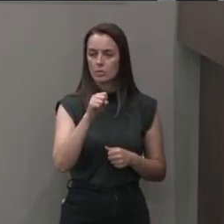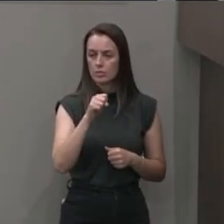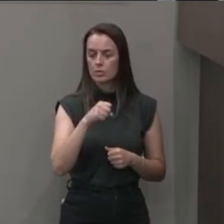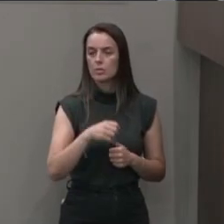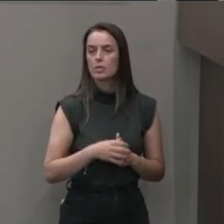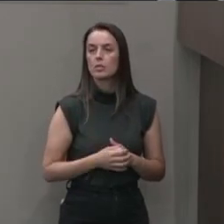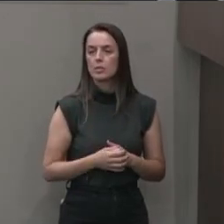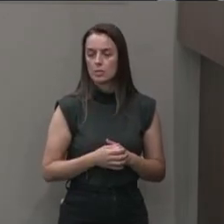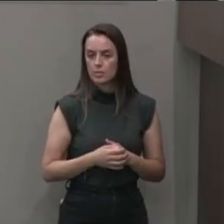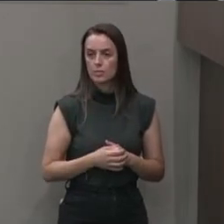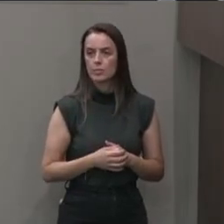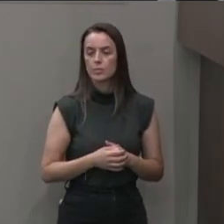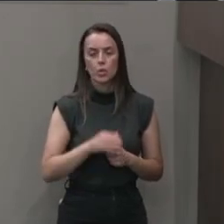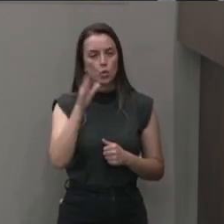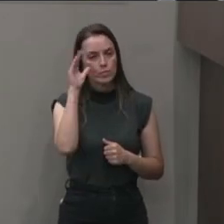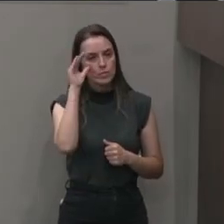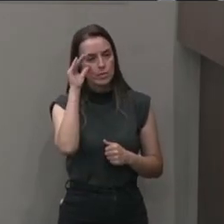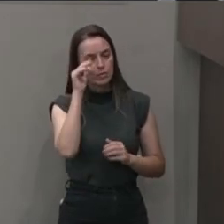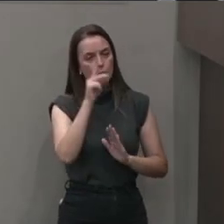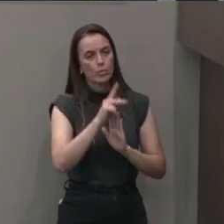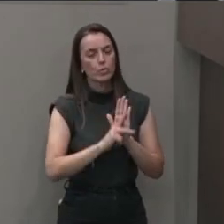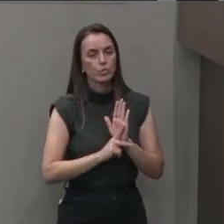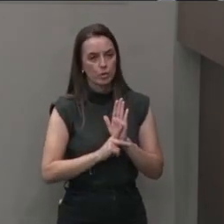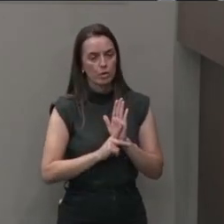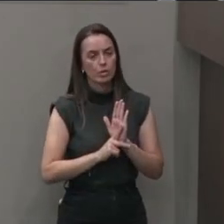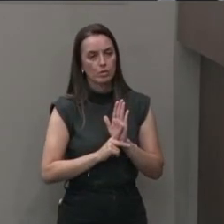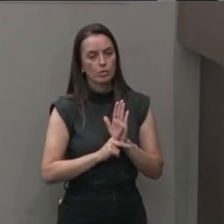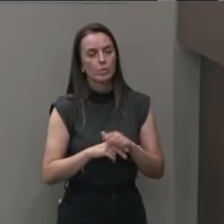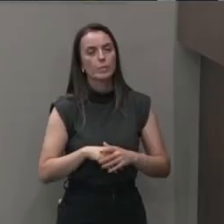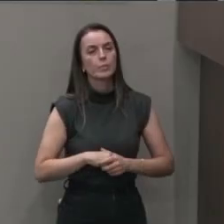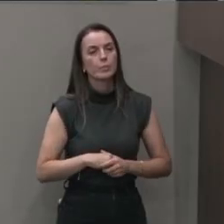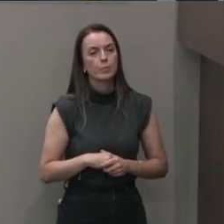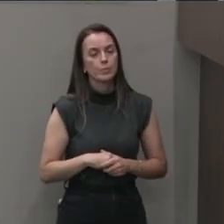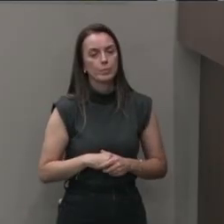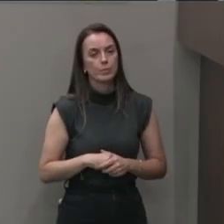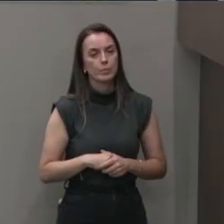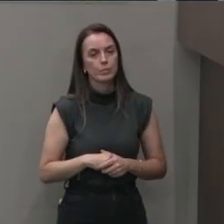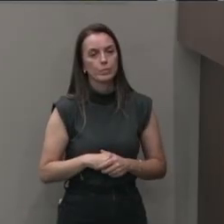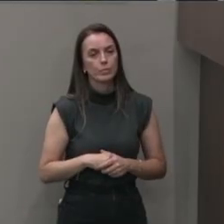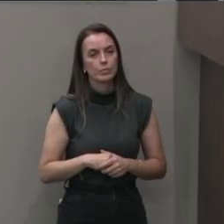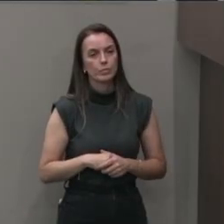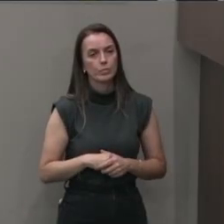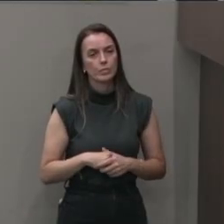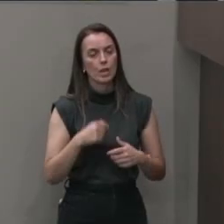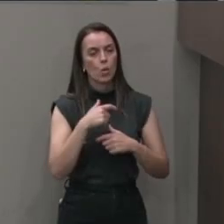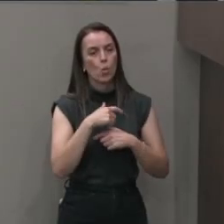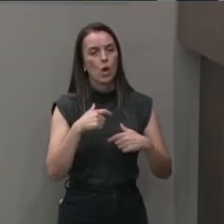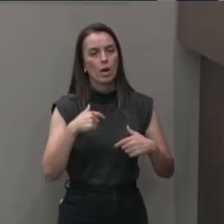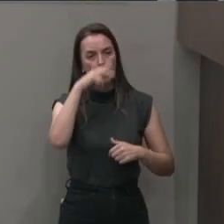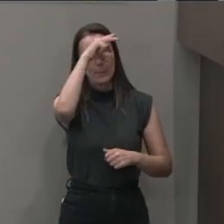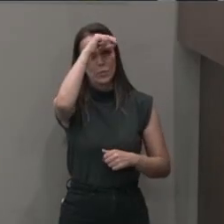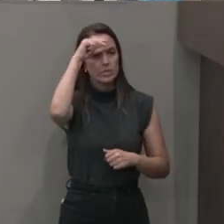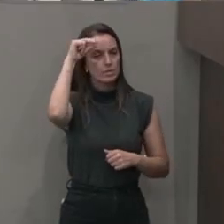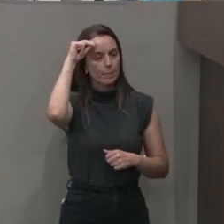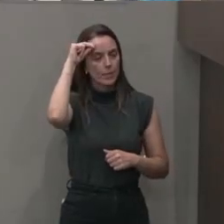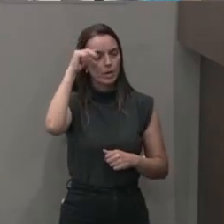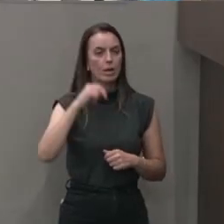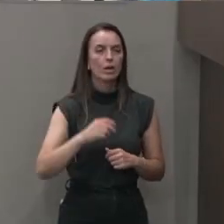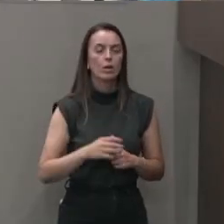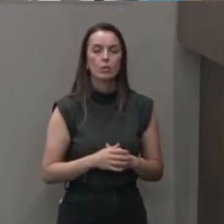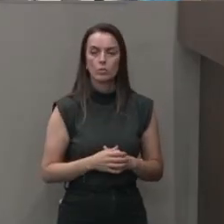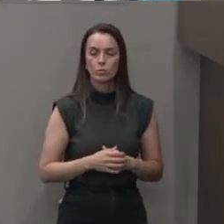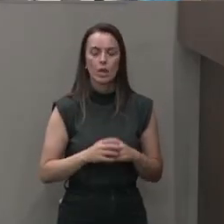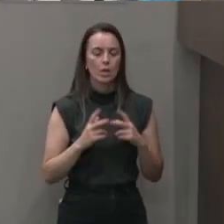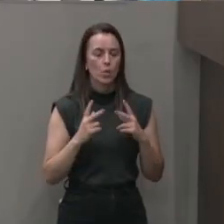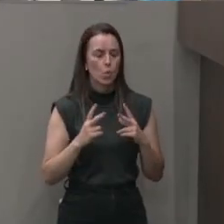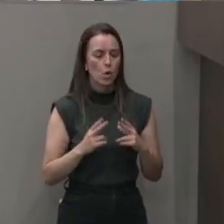peculiaridades que a senhora observou no projeto. O guarda municipal é a guarda municipal porque é a guarda de trânsito, os guardas, os vigilantes terceirizados é a mesma guarda